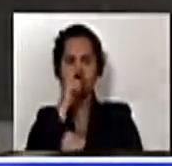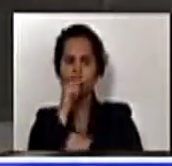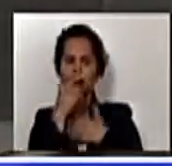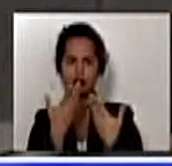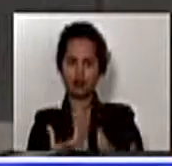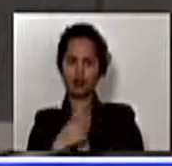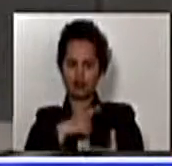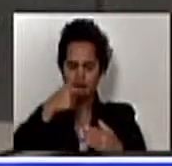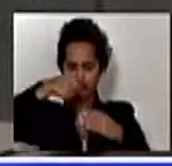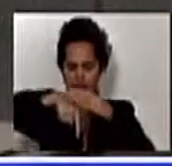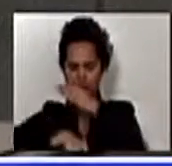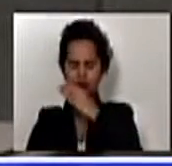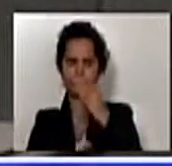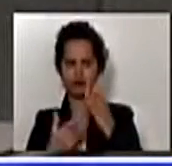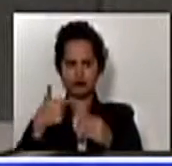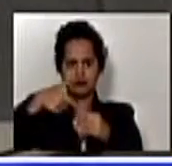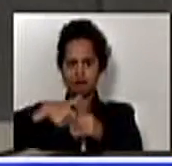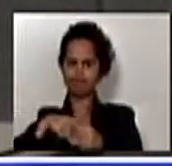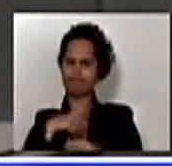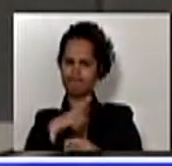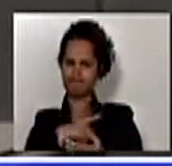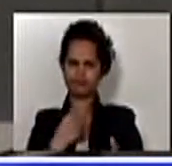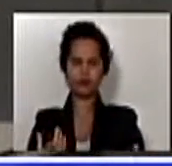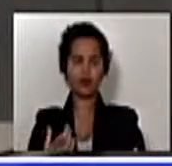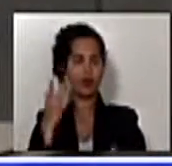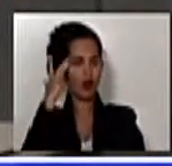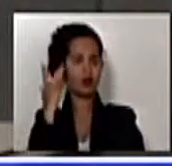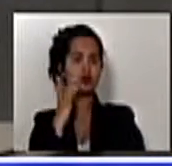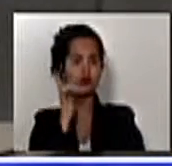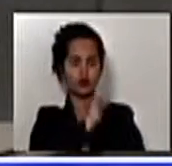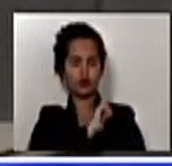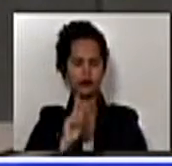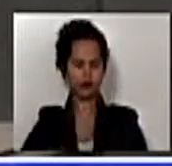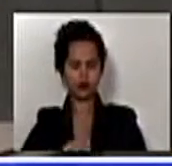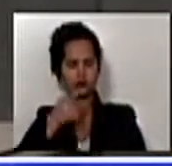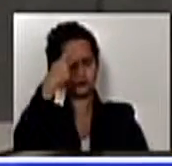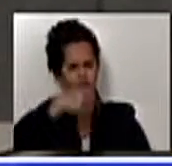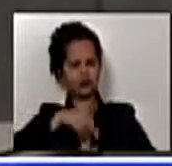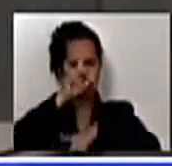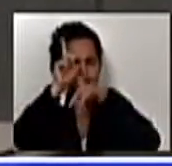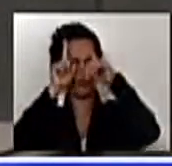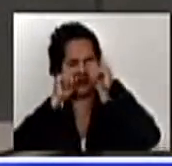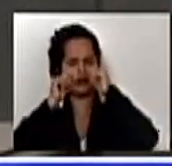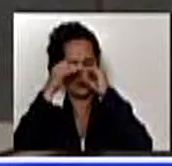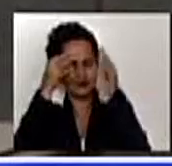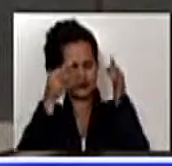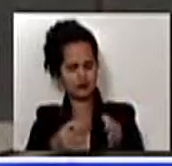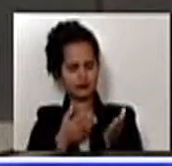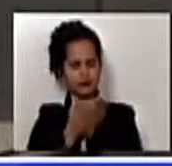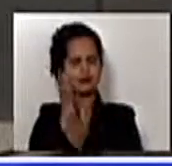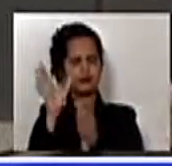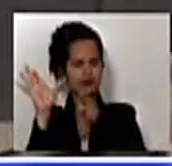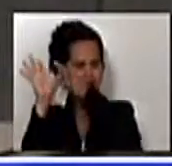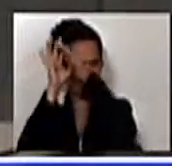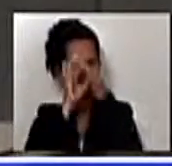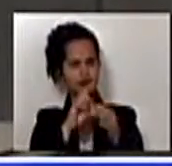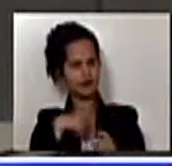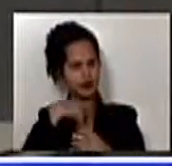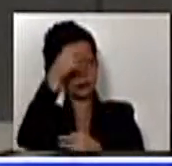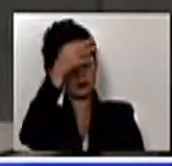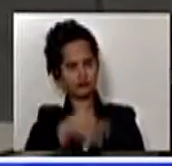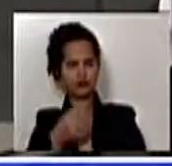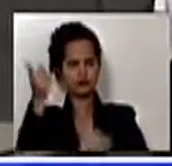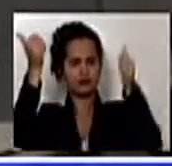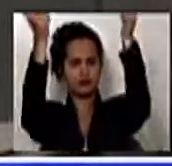por dificuldades como essa. Eu acho que o governo do Estado vai no caminho certo, vai honrando seus compromissos. Eu tenho certeza, né, que a